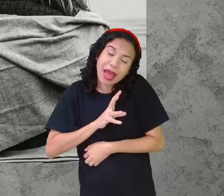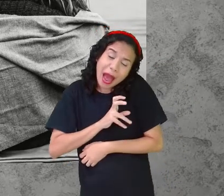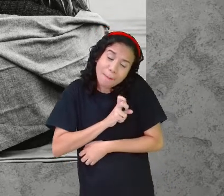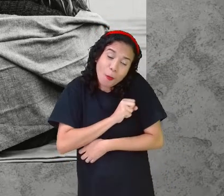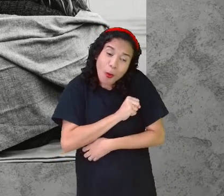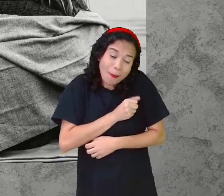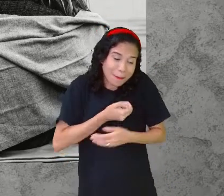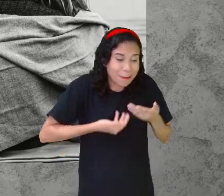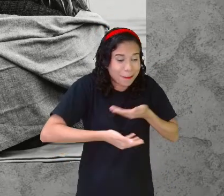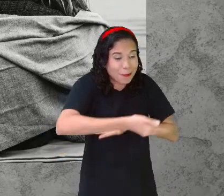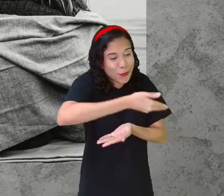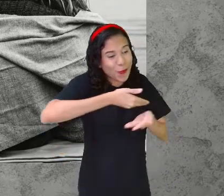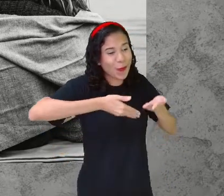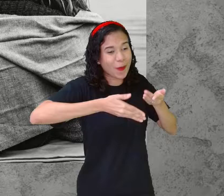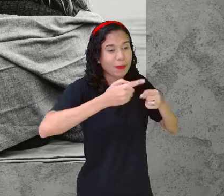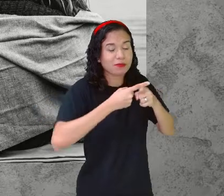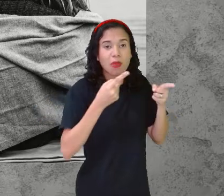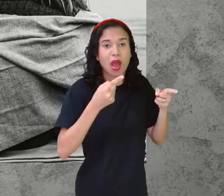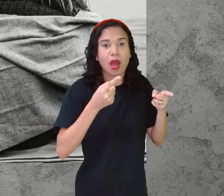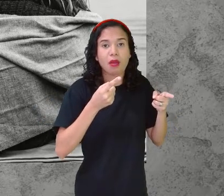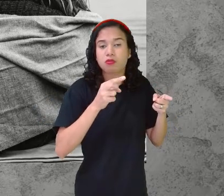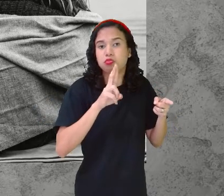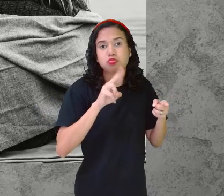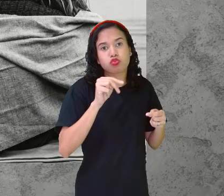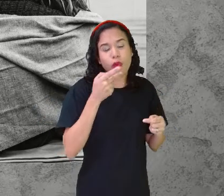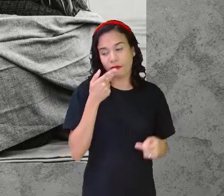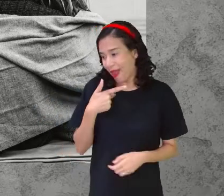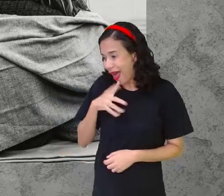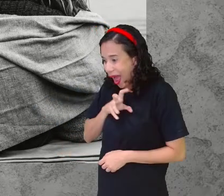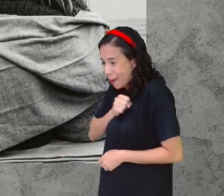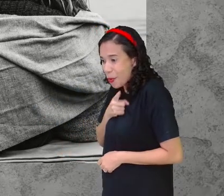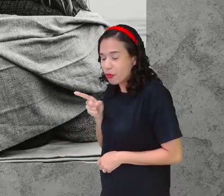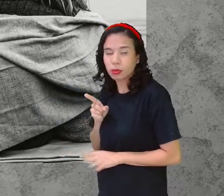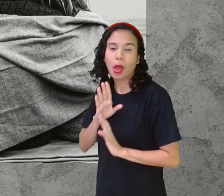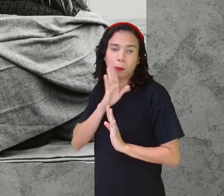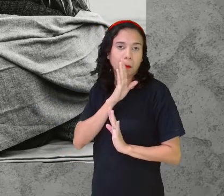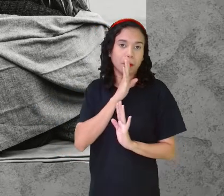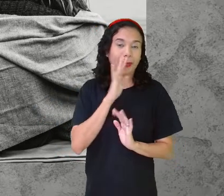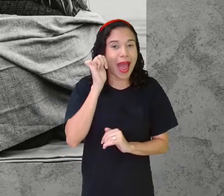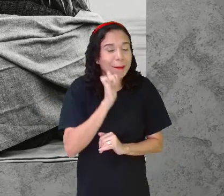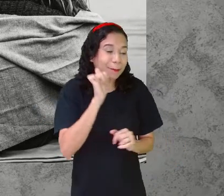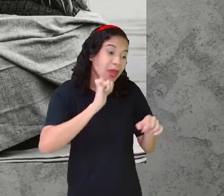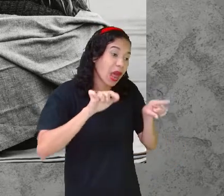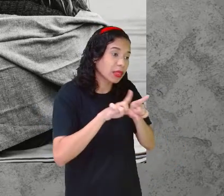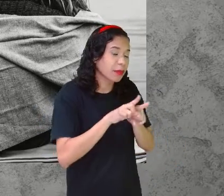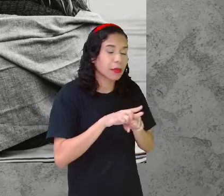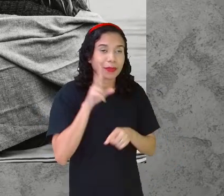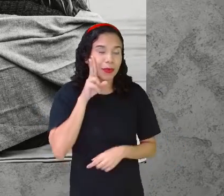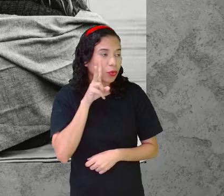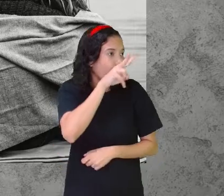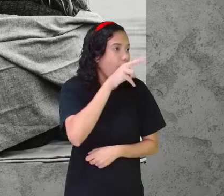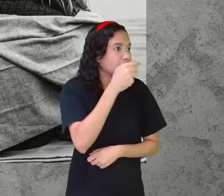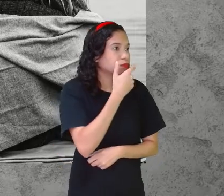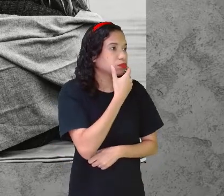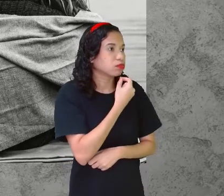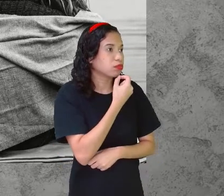muito, mas sobre isso nunca falava. Ela também o amava, mas o semblante fechado de